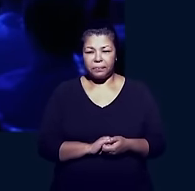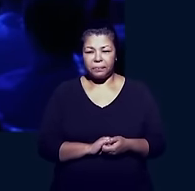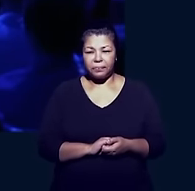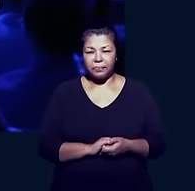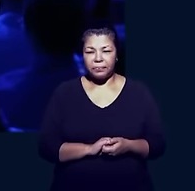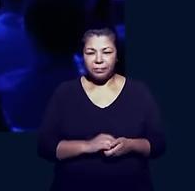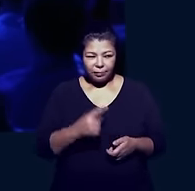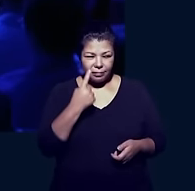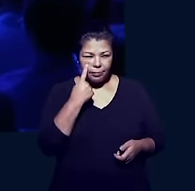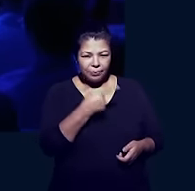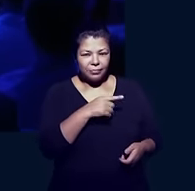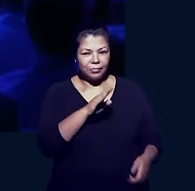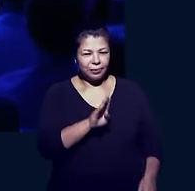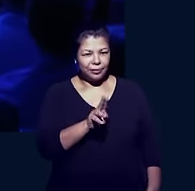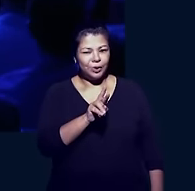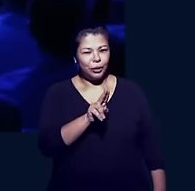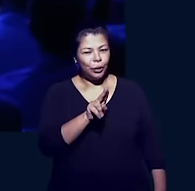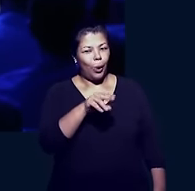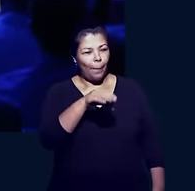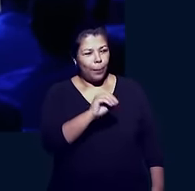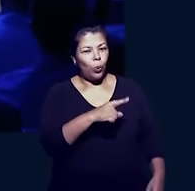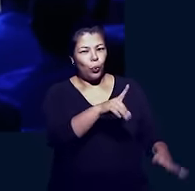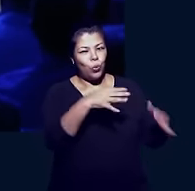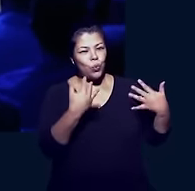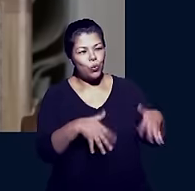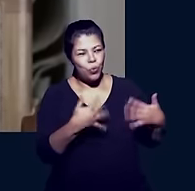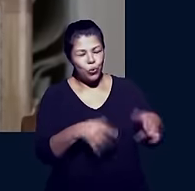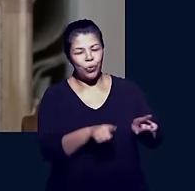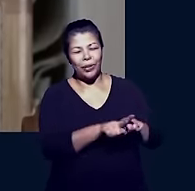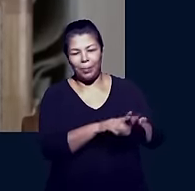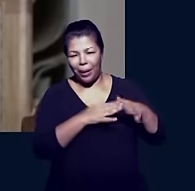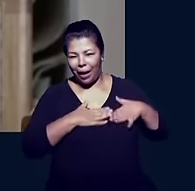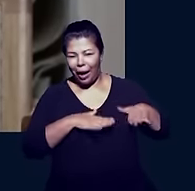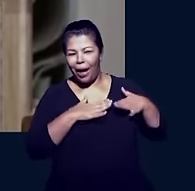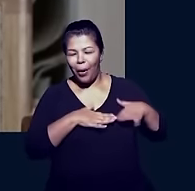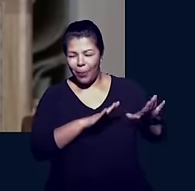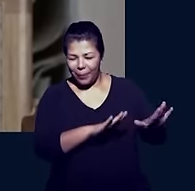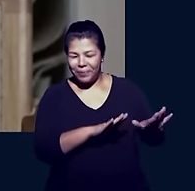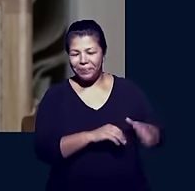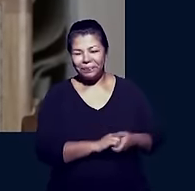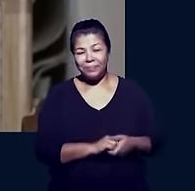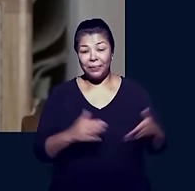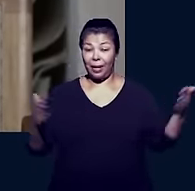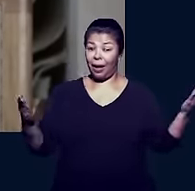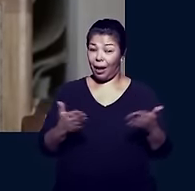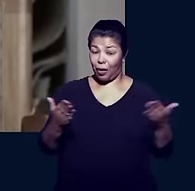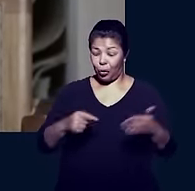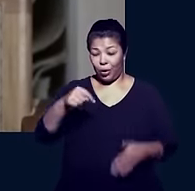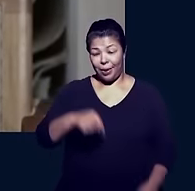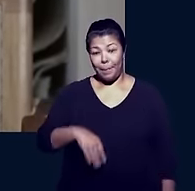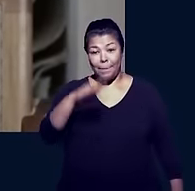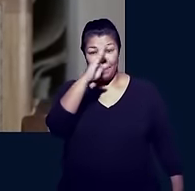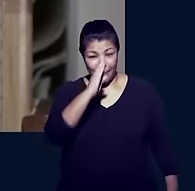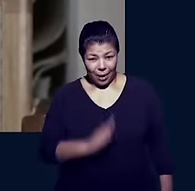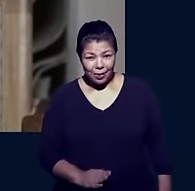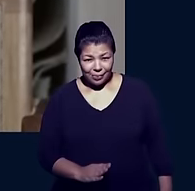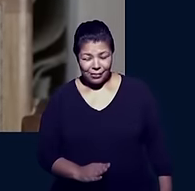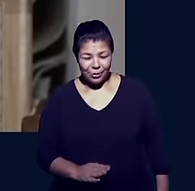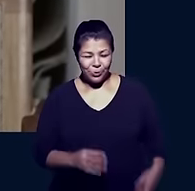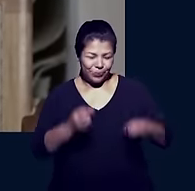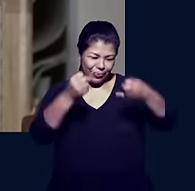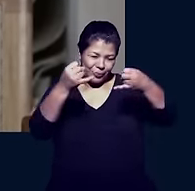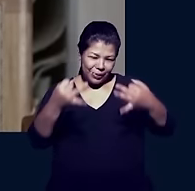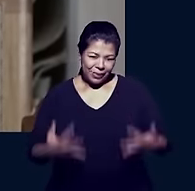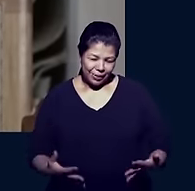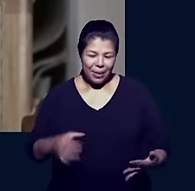o Bruno tá um pouco mais mais cauteloso que o Rodrigo que a Sara bom queria passar aqui pro Brasil tá queria passar para falar discutir um pouquinho